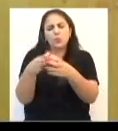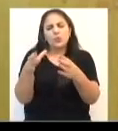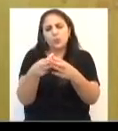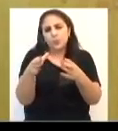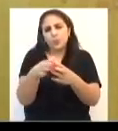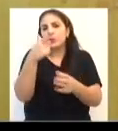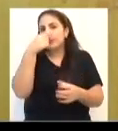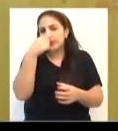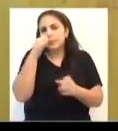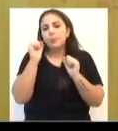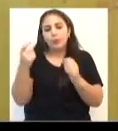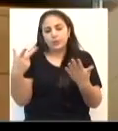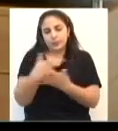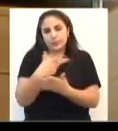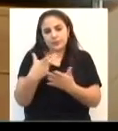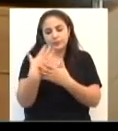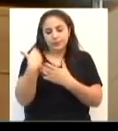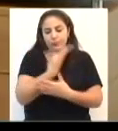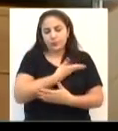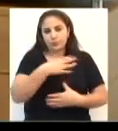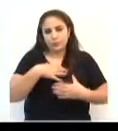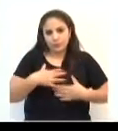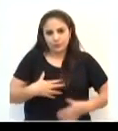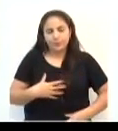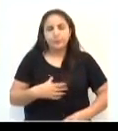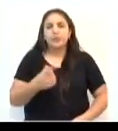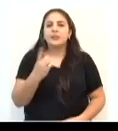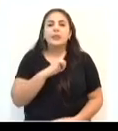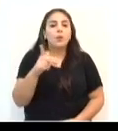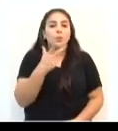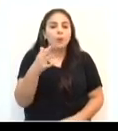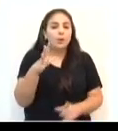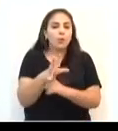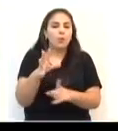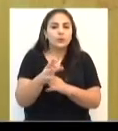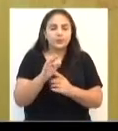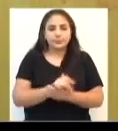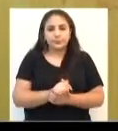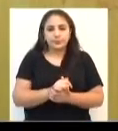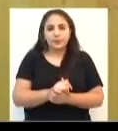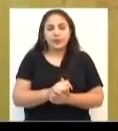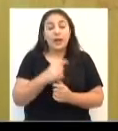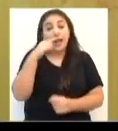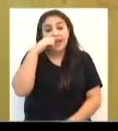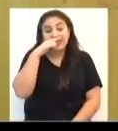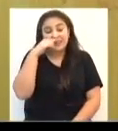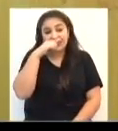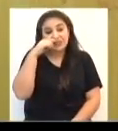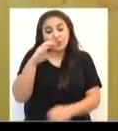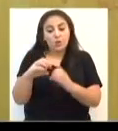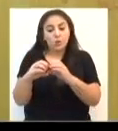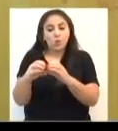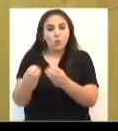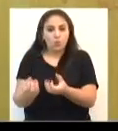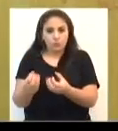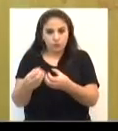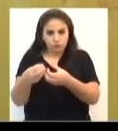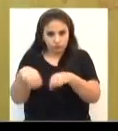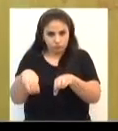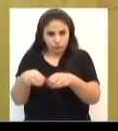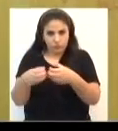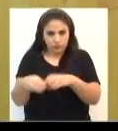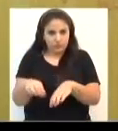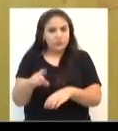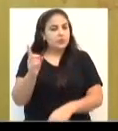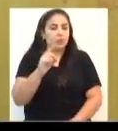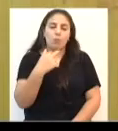de gripes aí que podem seguir nos acometendo. Tem alguma contraindicação? Alergia à casca de ovo, alergia ao ovo, a pessoa